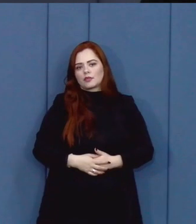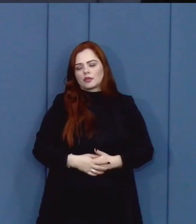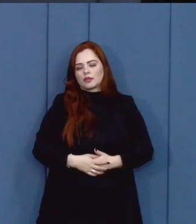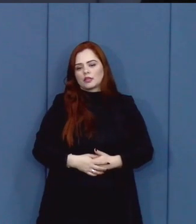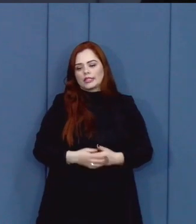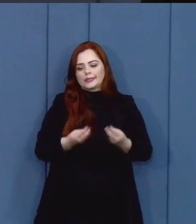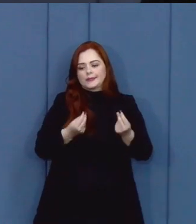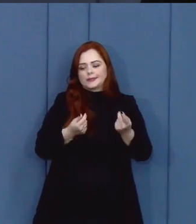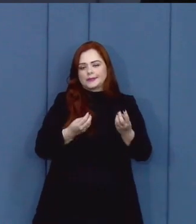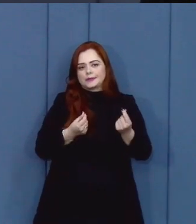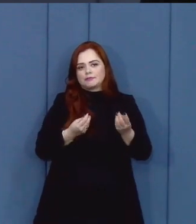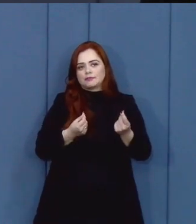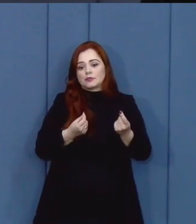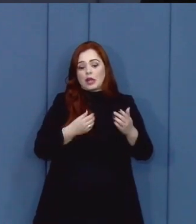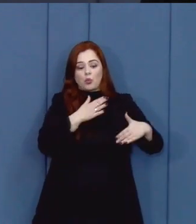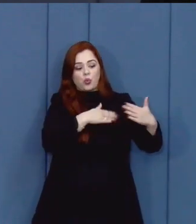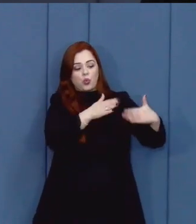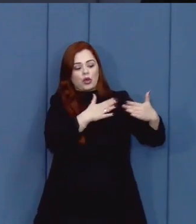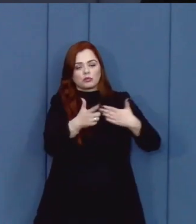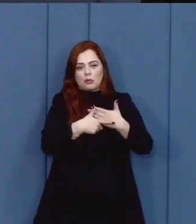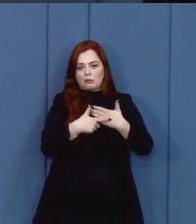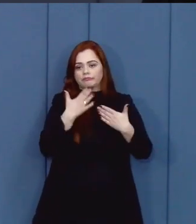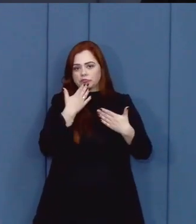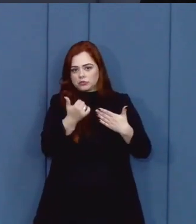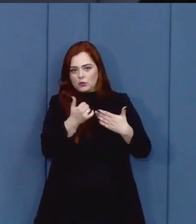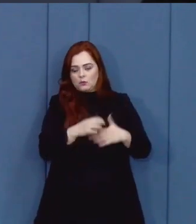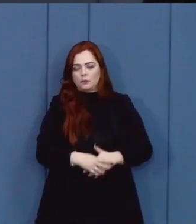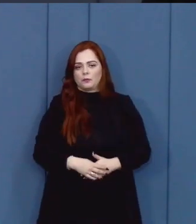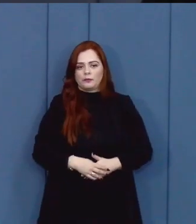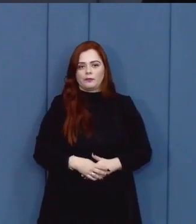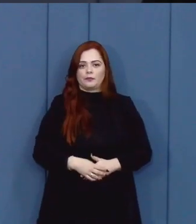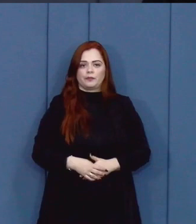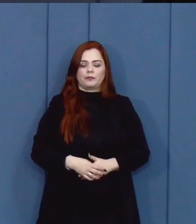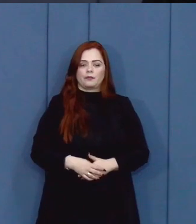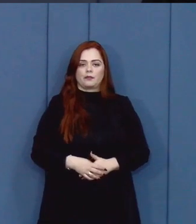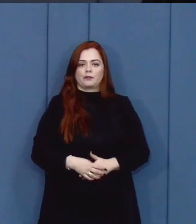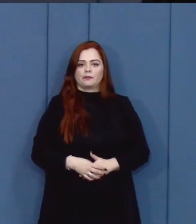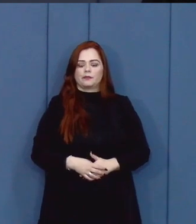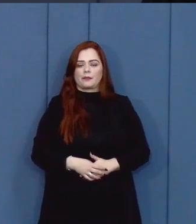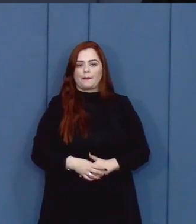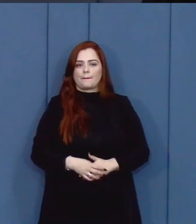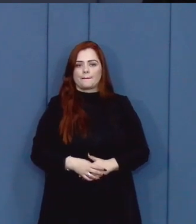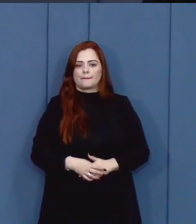dar condições para que ela possa desempenhar seu papel. Mas